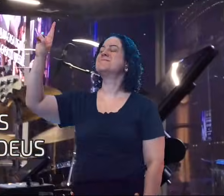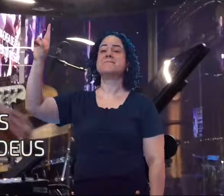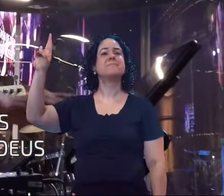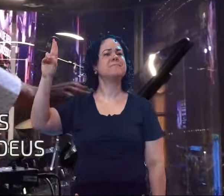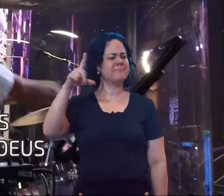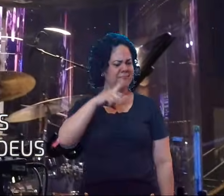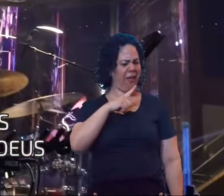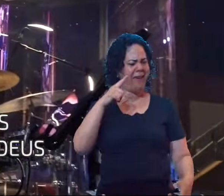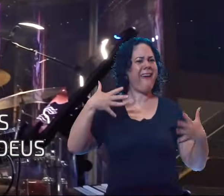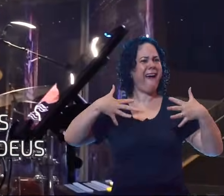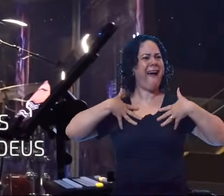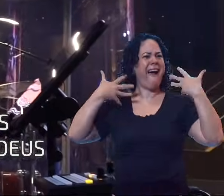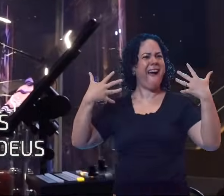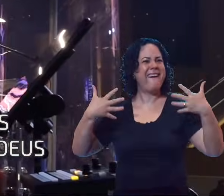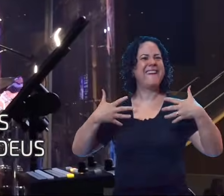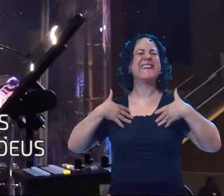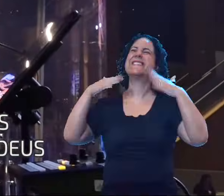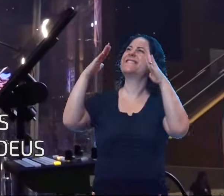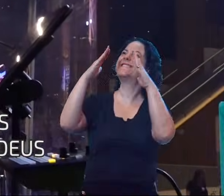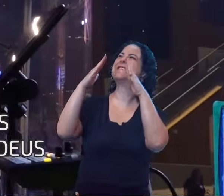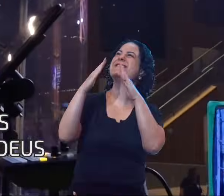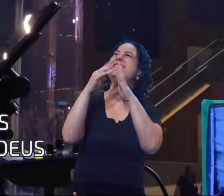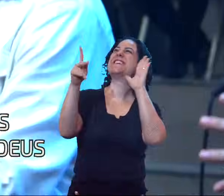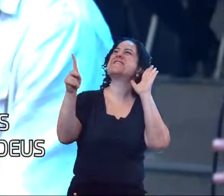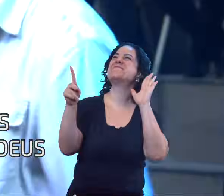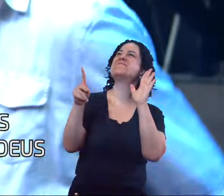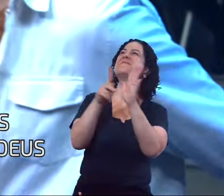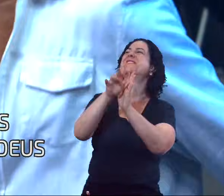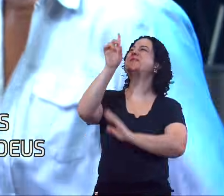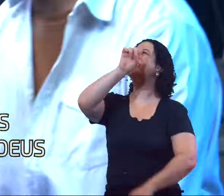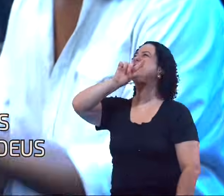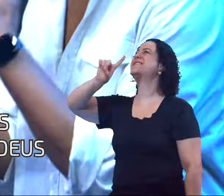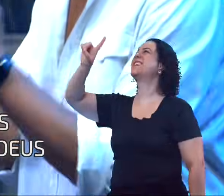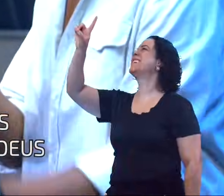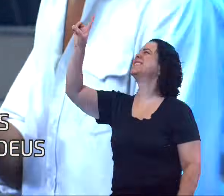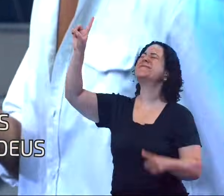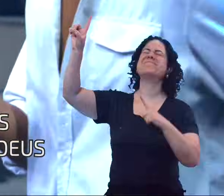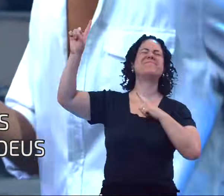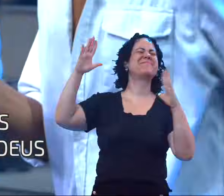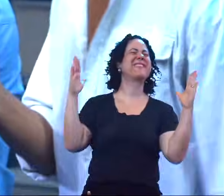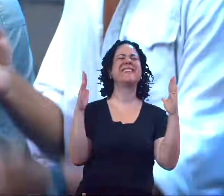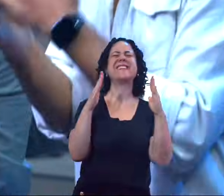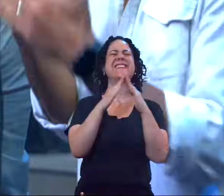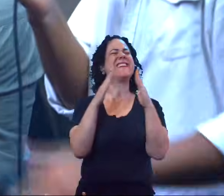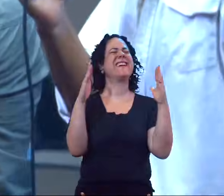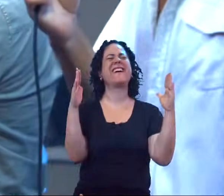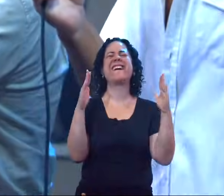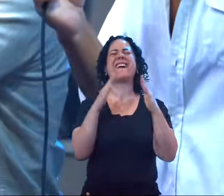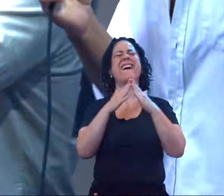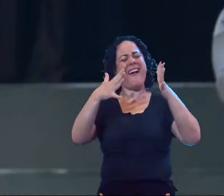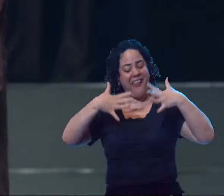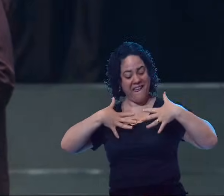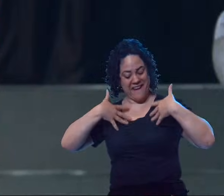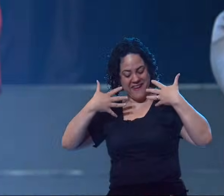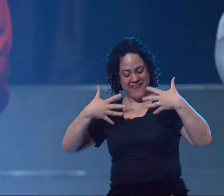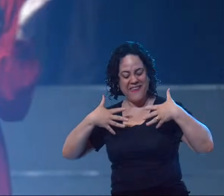Senhor. Alegria na casa de Deus, alegria na casa do nosso Deus. Não